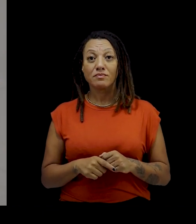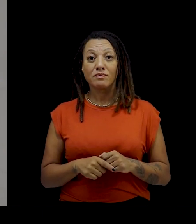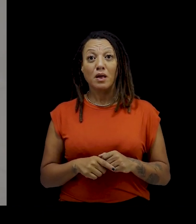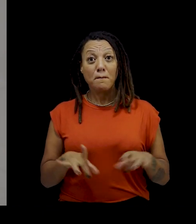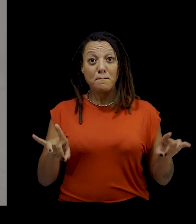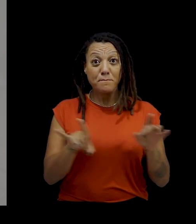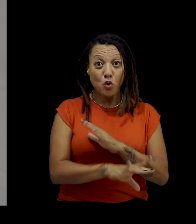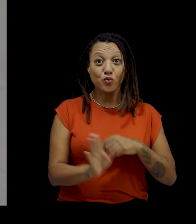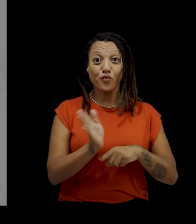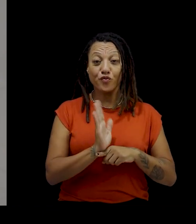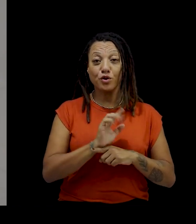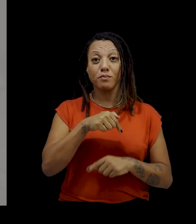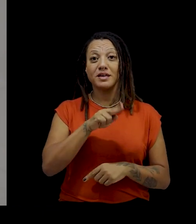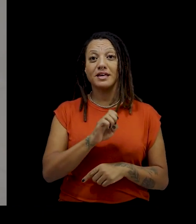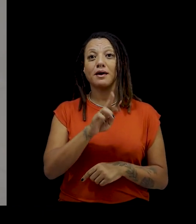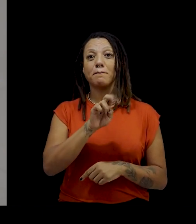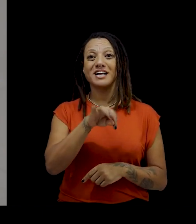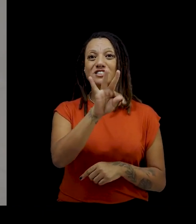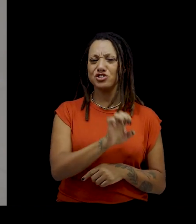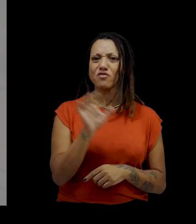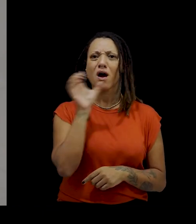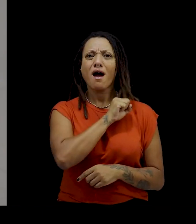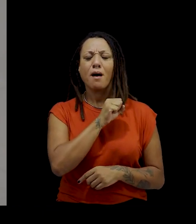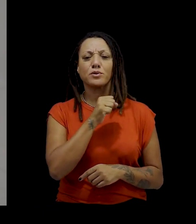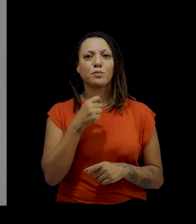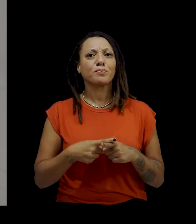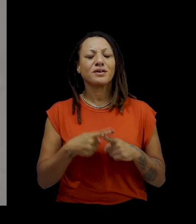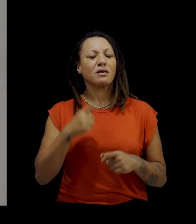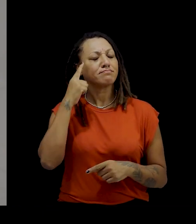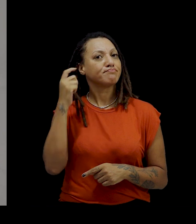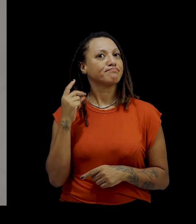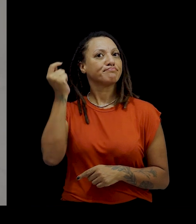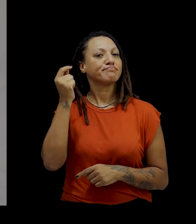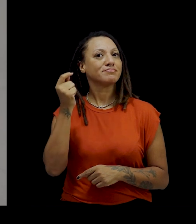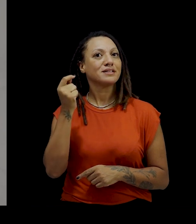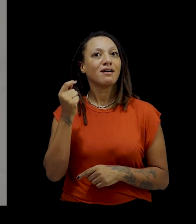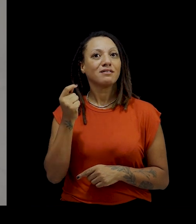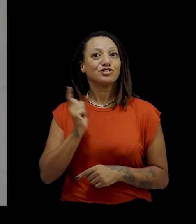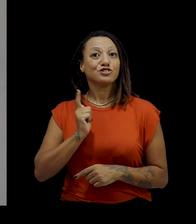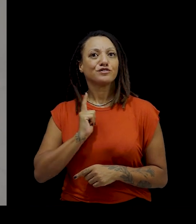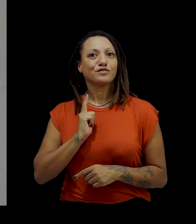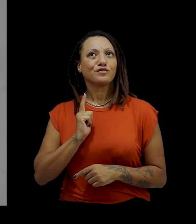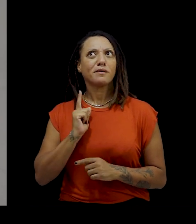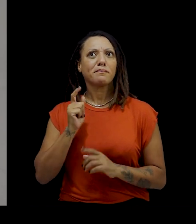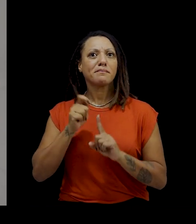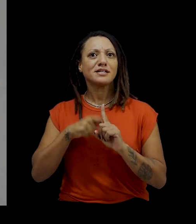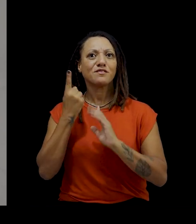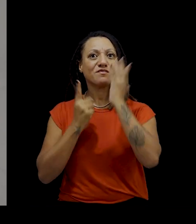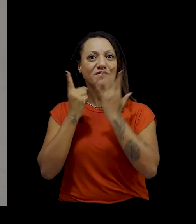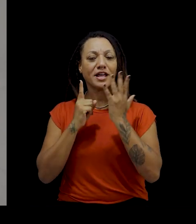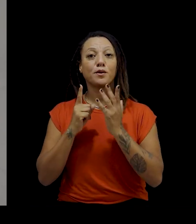E eu acho que quando eu terminei de fazer o Quebrante foi um tempo muito mais rápido, assim, eu tive o clique da